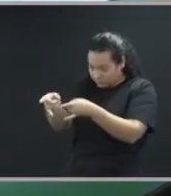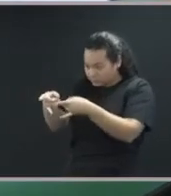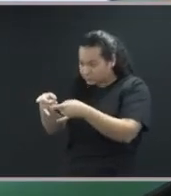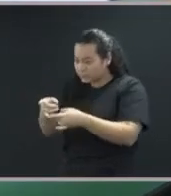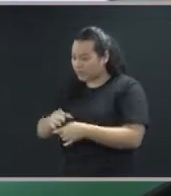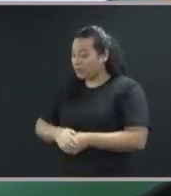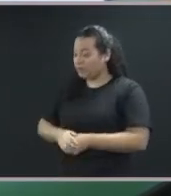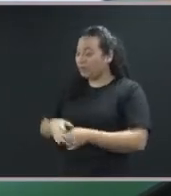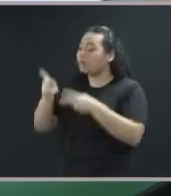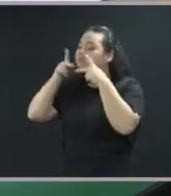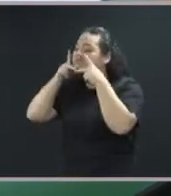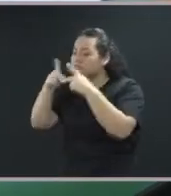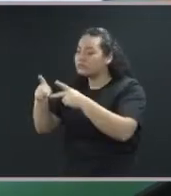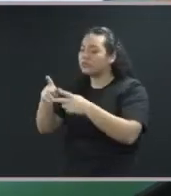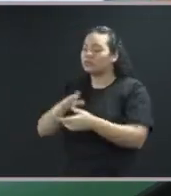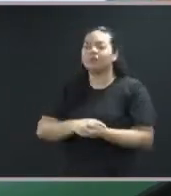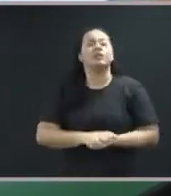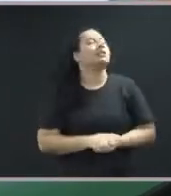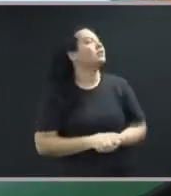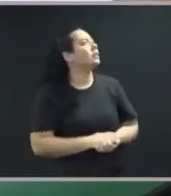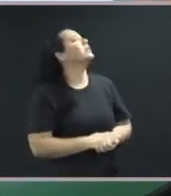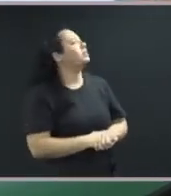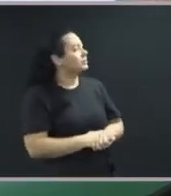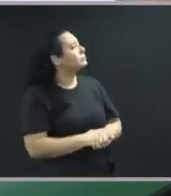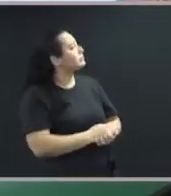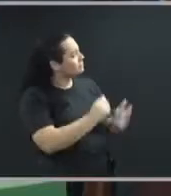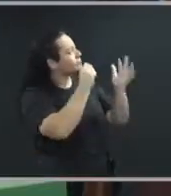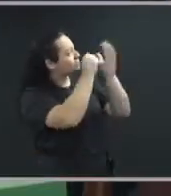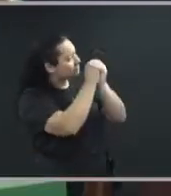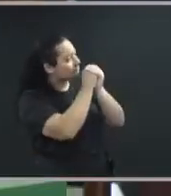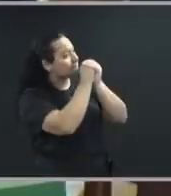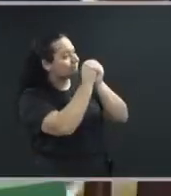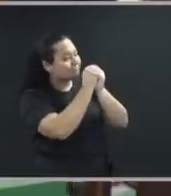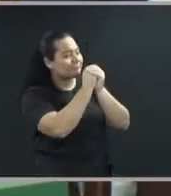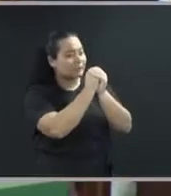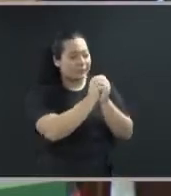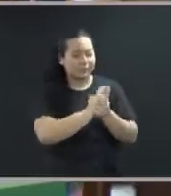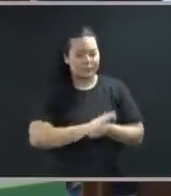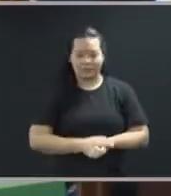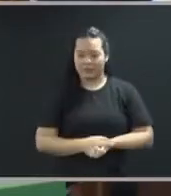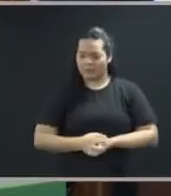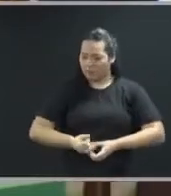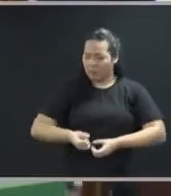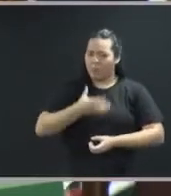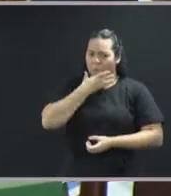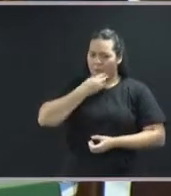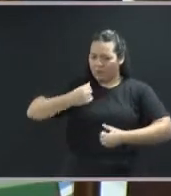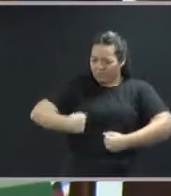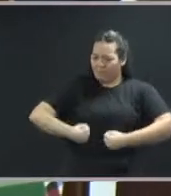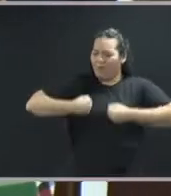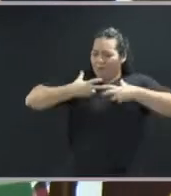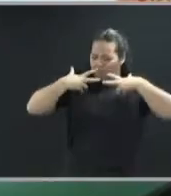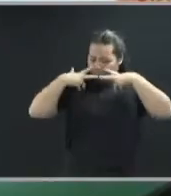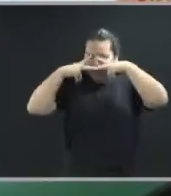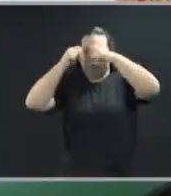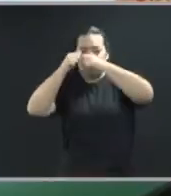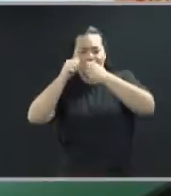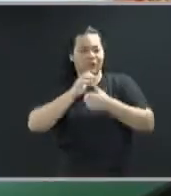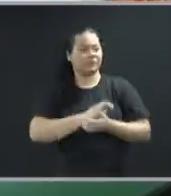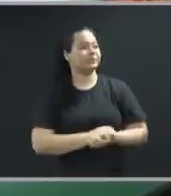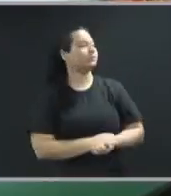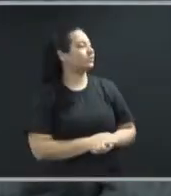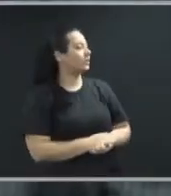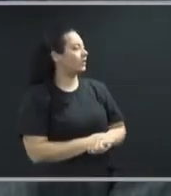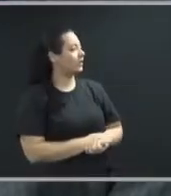falar de Jesus. O senhor quer Jesus? Ele falou, eu quero. Um homem daquele tamanho, ele falava para mim, Jesus é muito bonzinho, né? Eu falei, é